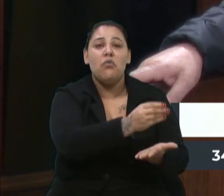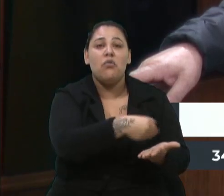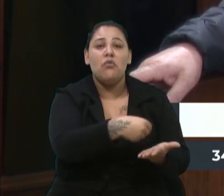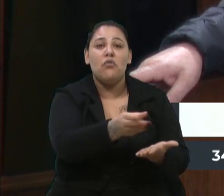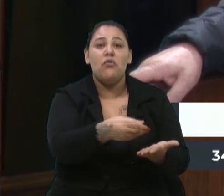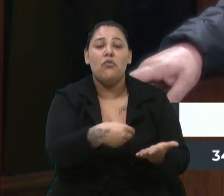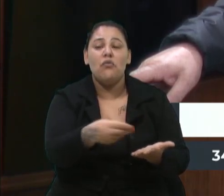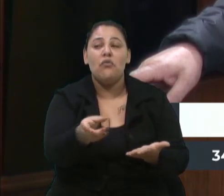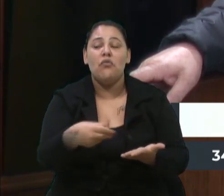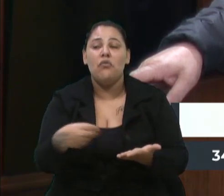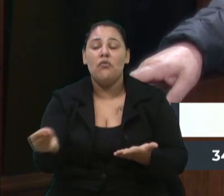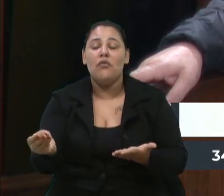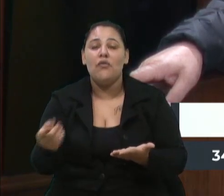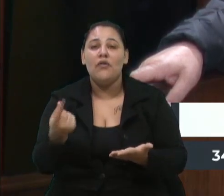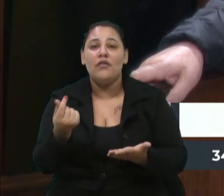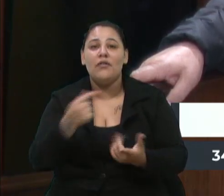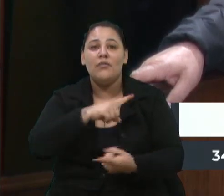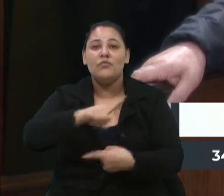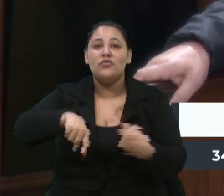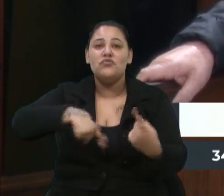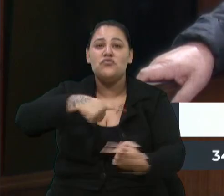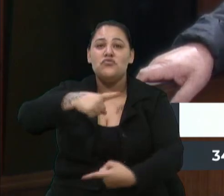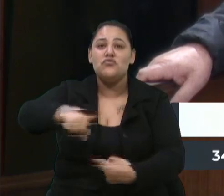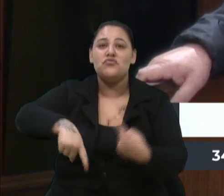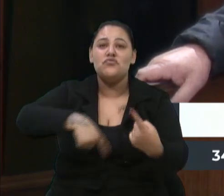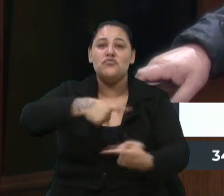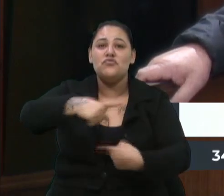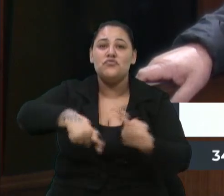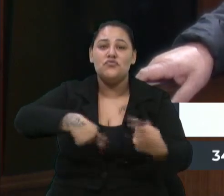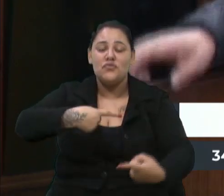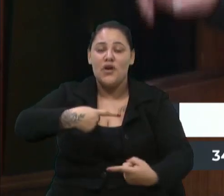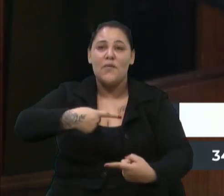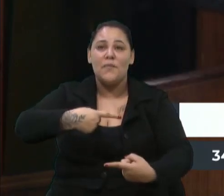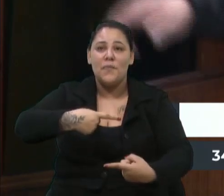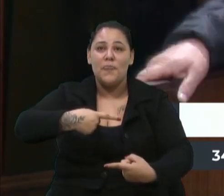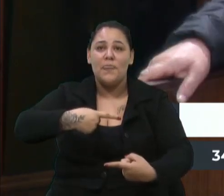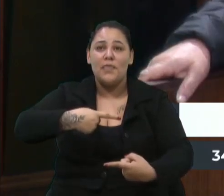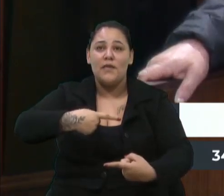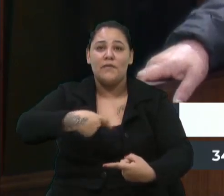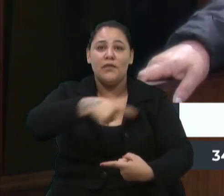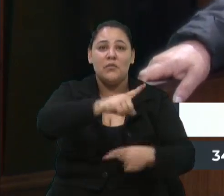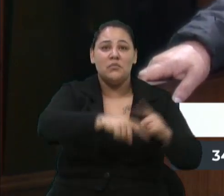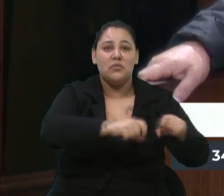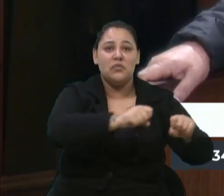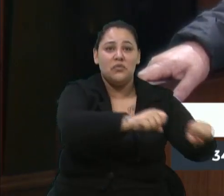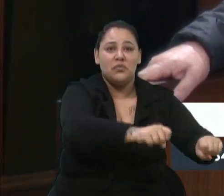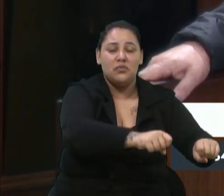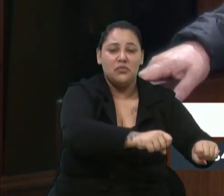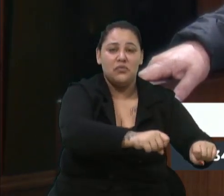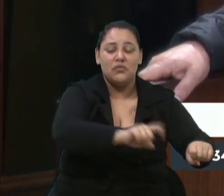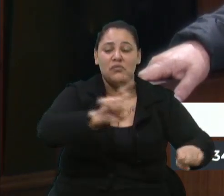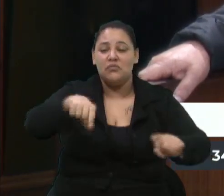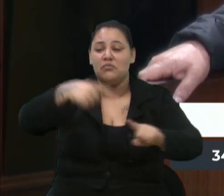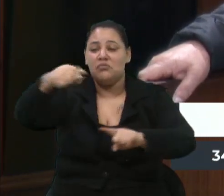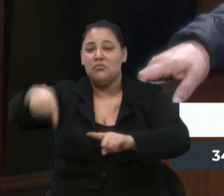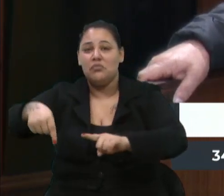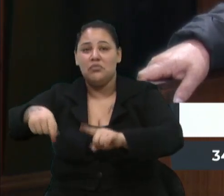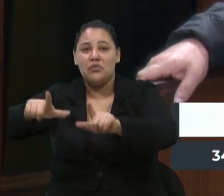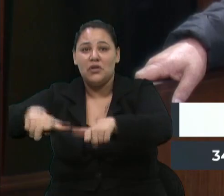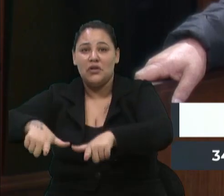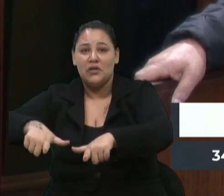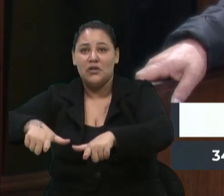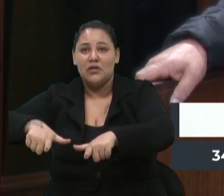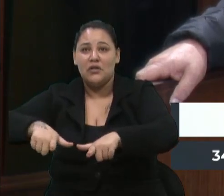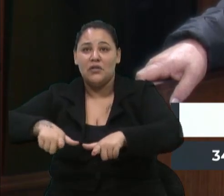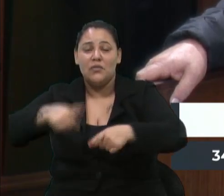gira. Esse dinheiro que é corrigido a inflação vai parar desse mercado, vai parar naquele outro mercado, porque as pessoas vão comprar